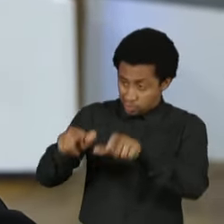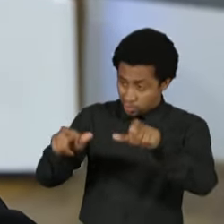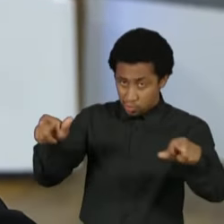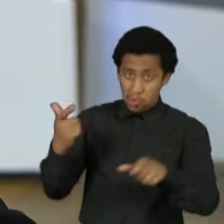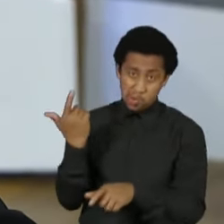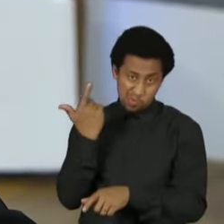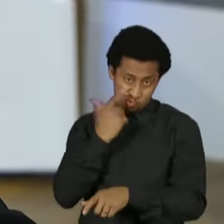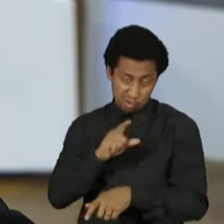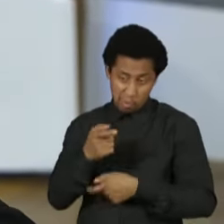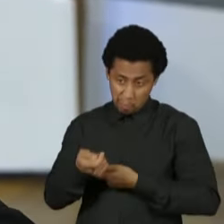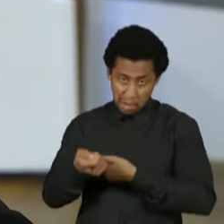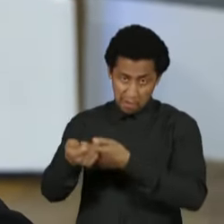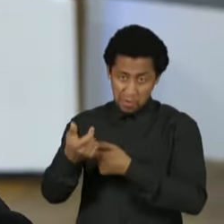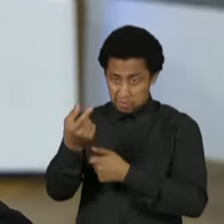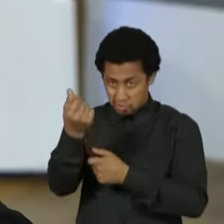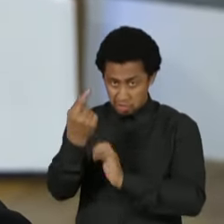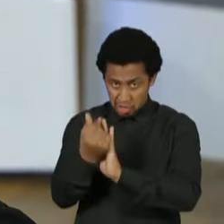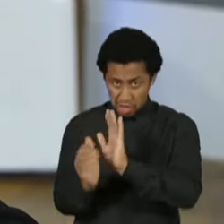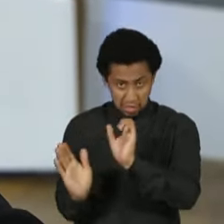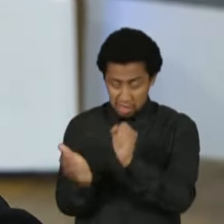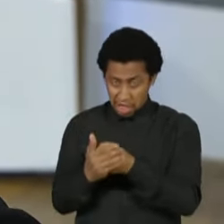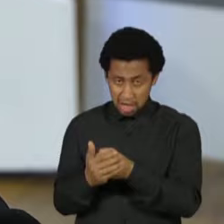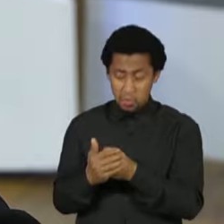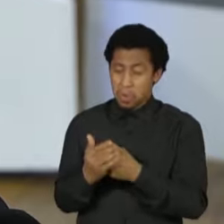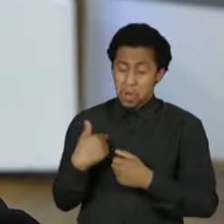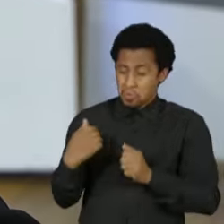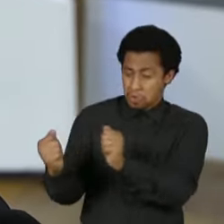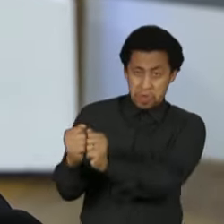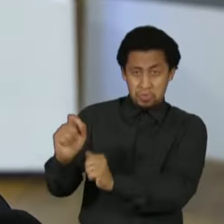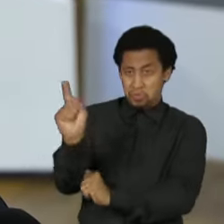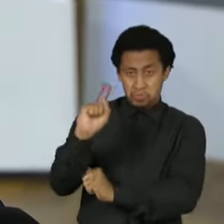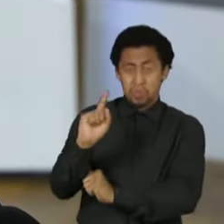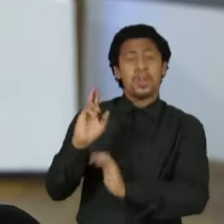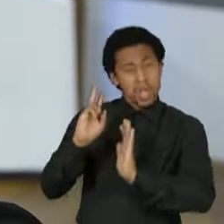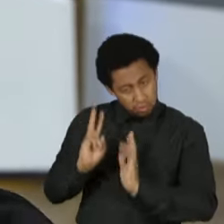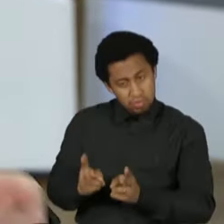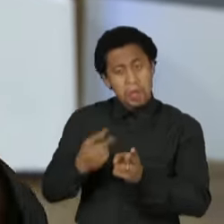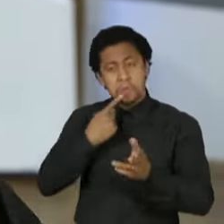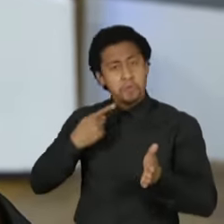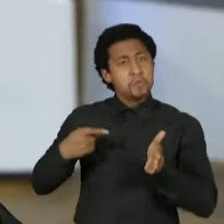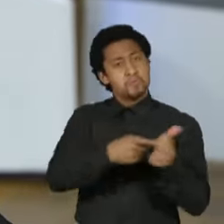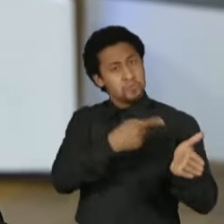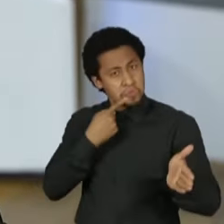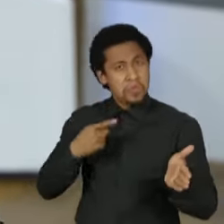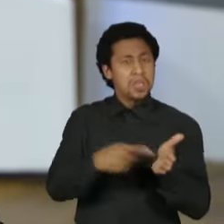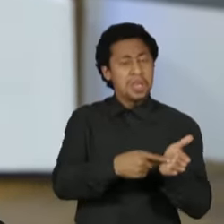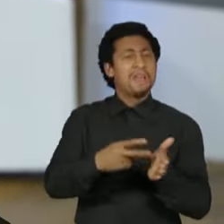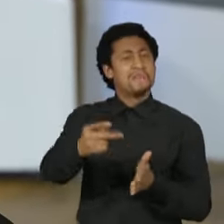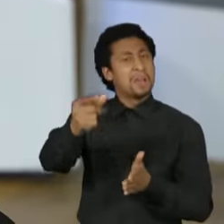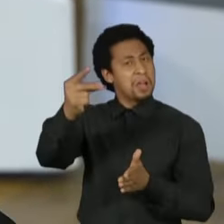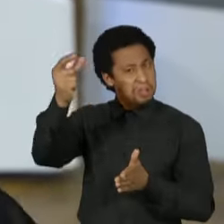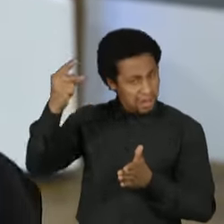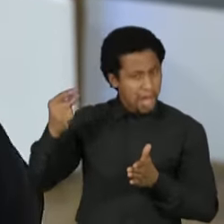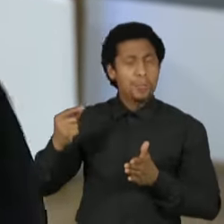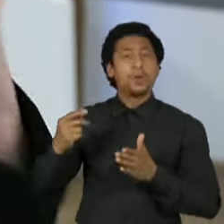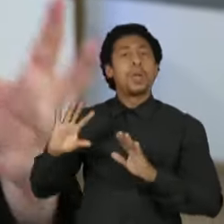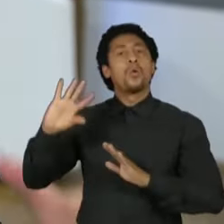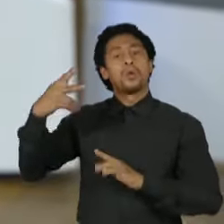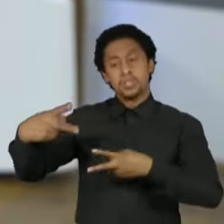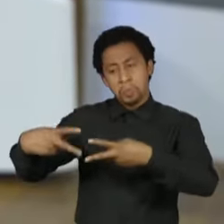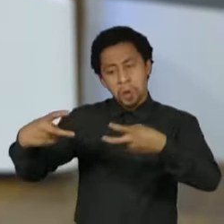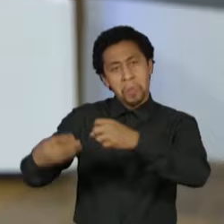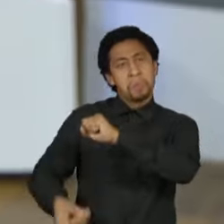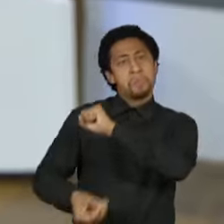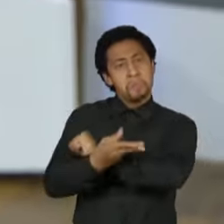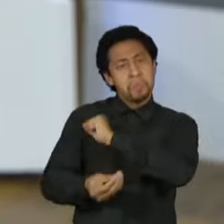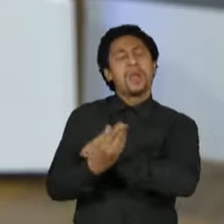comigo sempre que eu denunciei. Aliás, eu os denuncio desde o Petrolão. O Lula não tem a capacidade de fazer o Meia-Cupa como grande